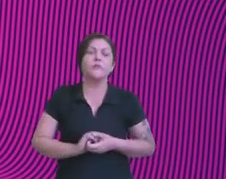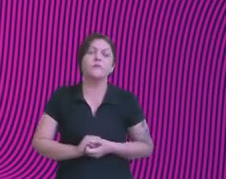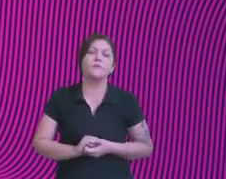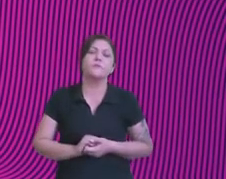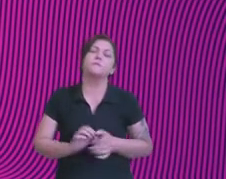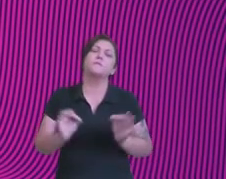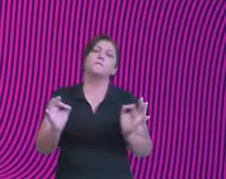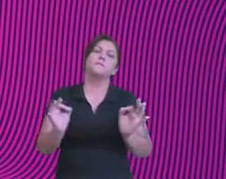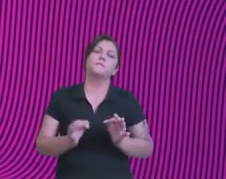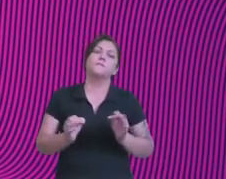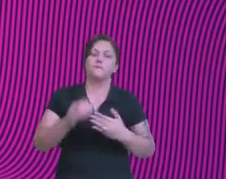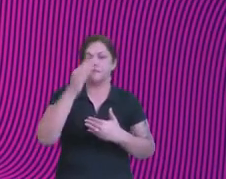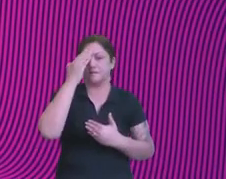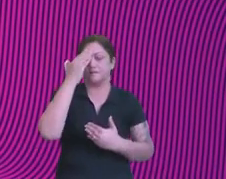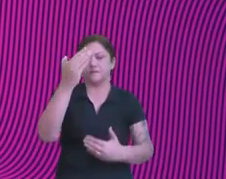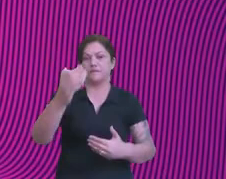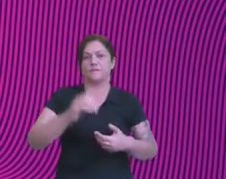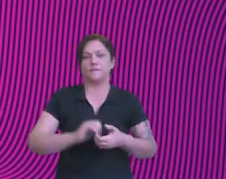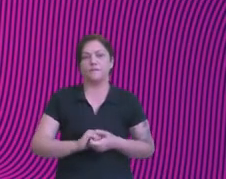Perfeito. Obrigada, Armando.